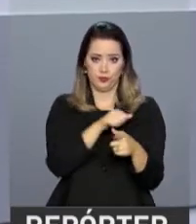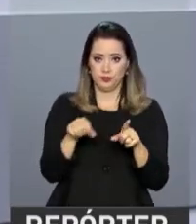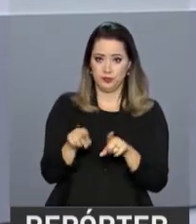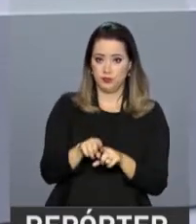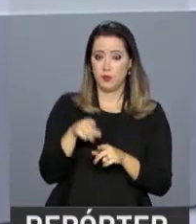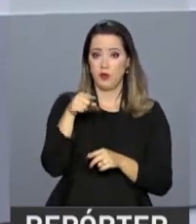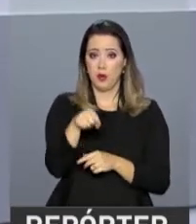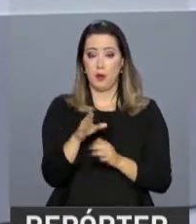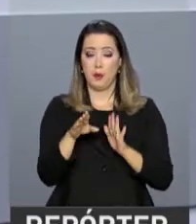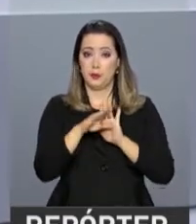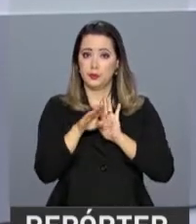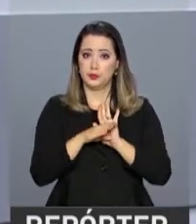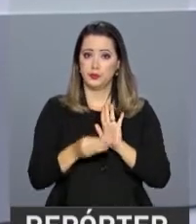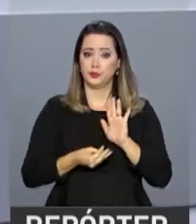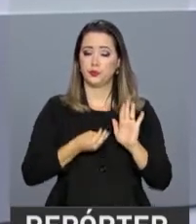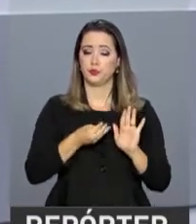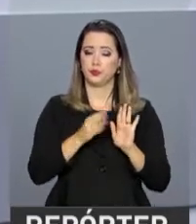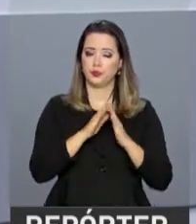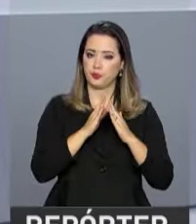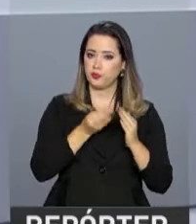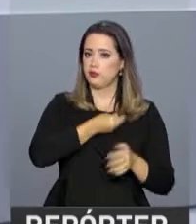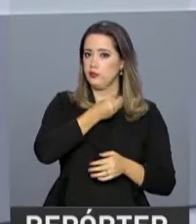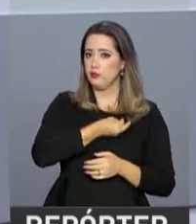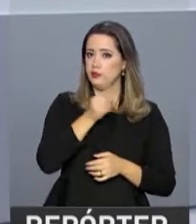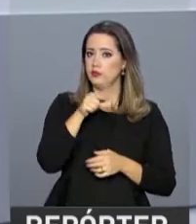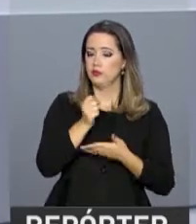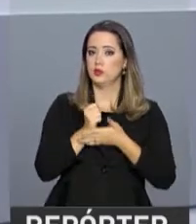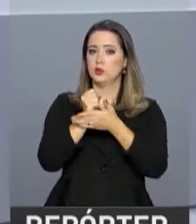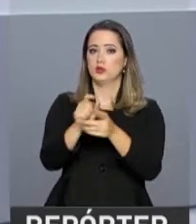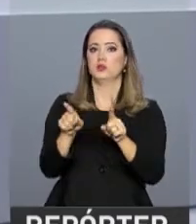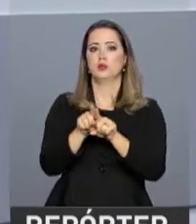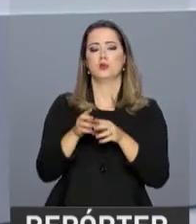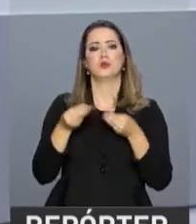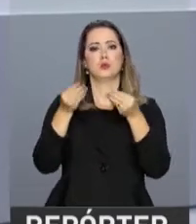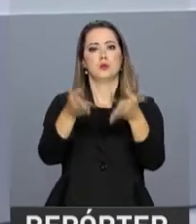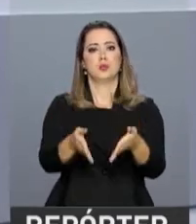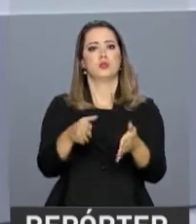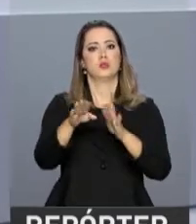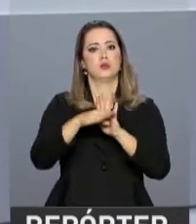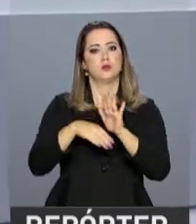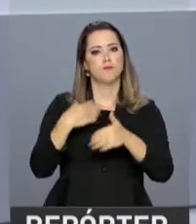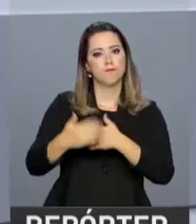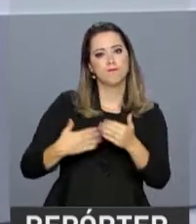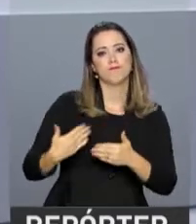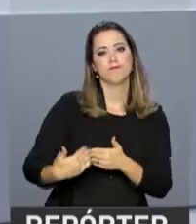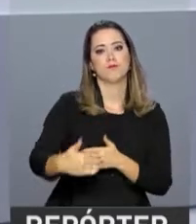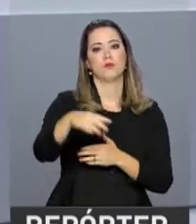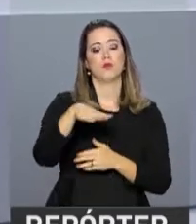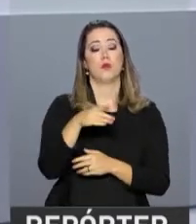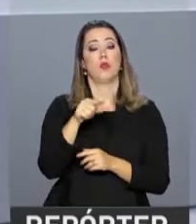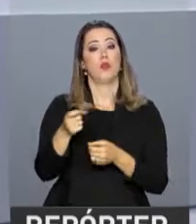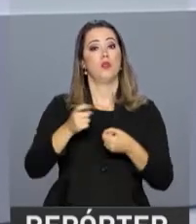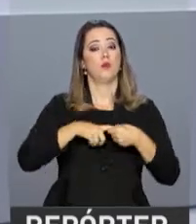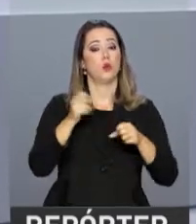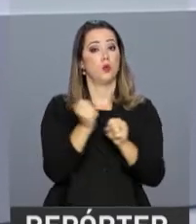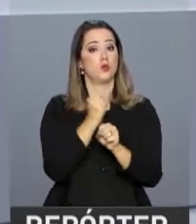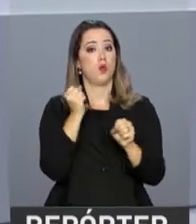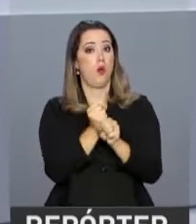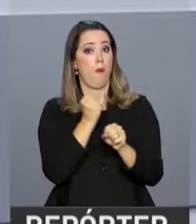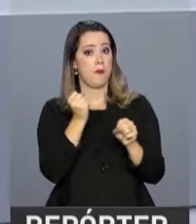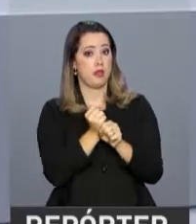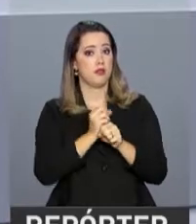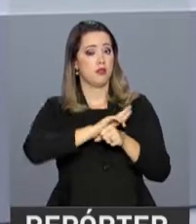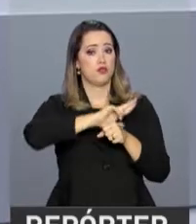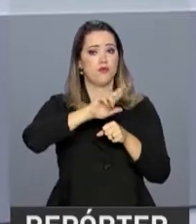Rio de Janeiro, pelo programa Minha Casa Minha Vida. A entrega também faz parte do programa Agora é Avançar, que retomou e vai